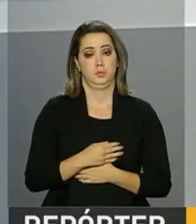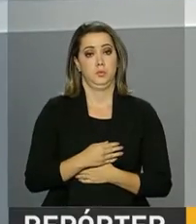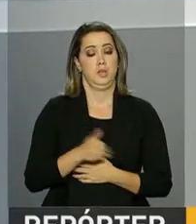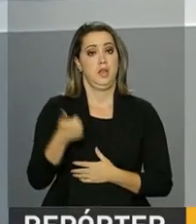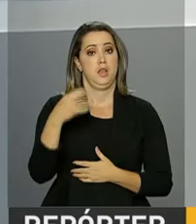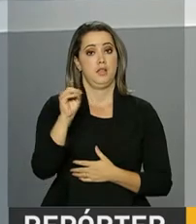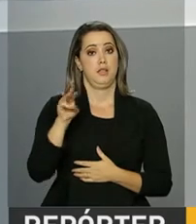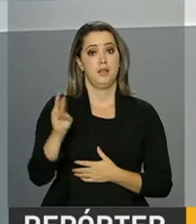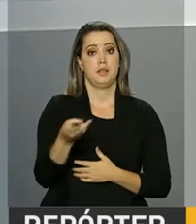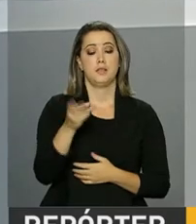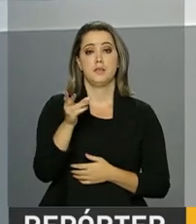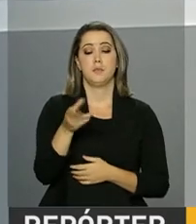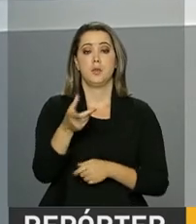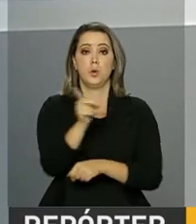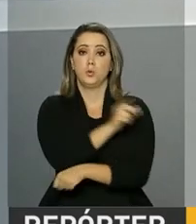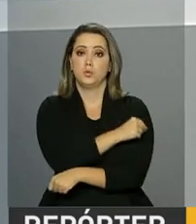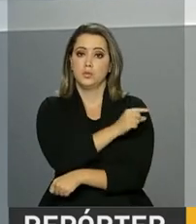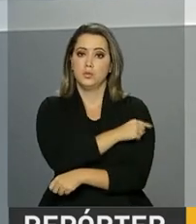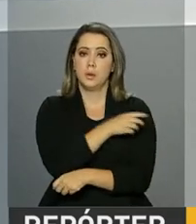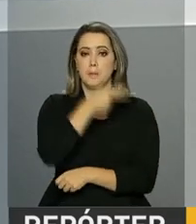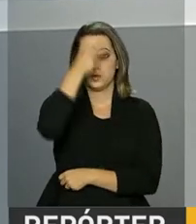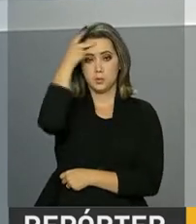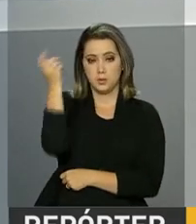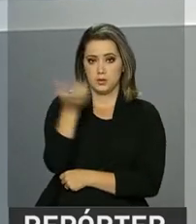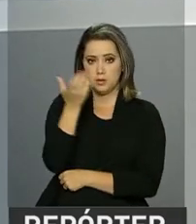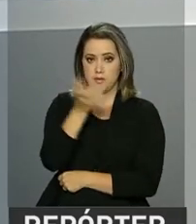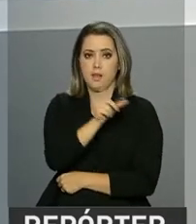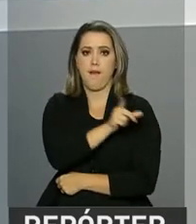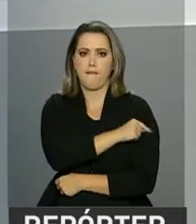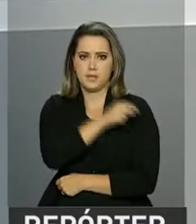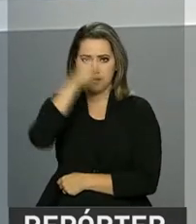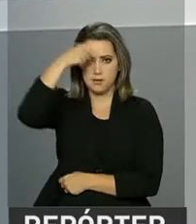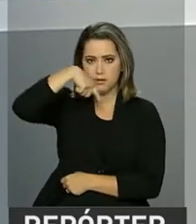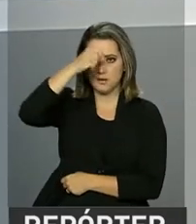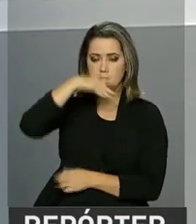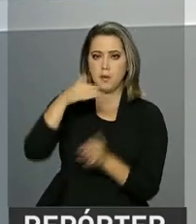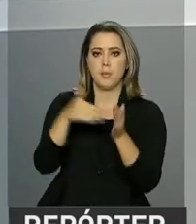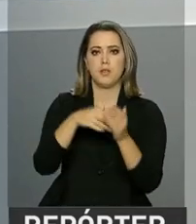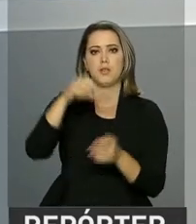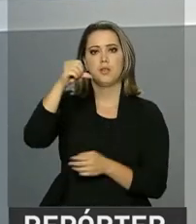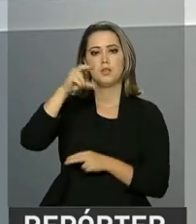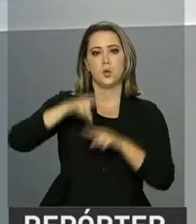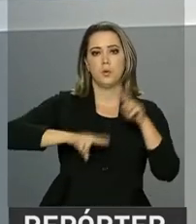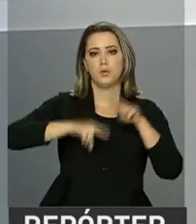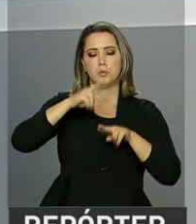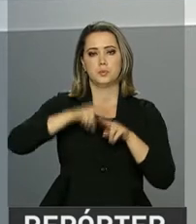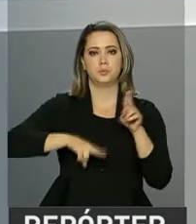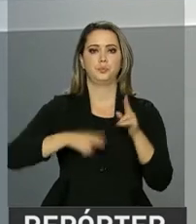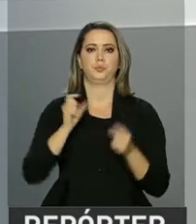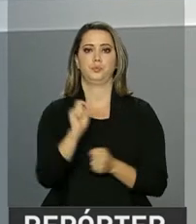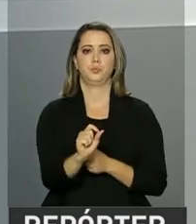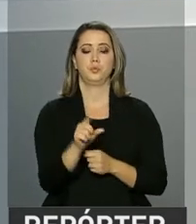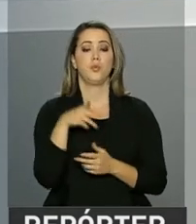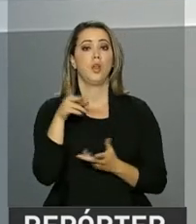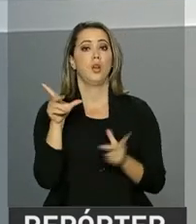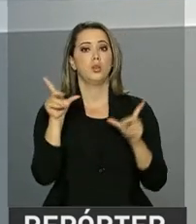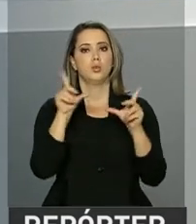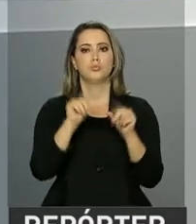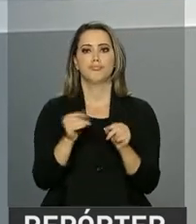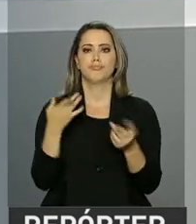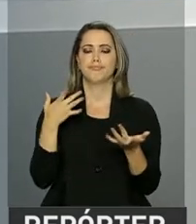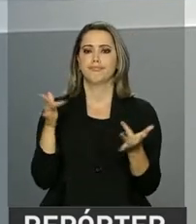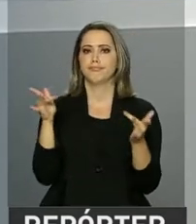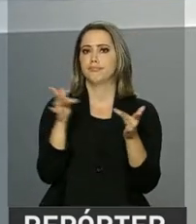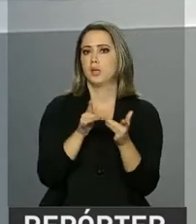milhões de doses quem quiser tomar a vacina contra a gripe têm até o dia 9 de junho para se prevenir com a baixa adesão